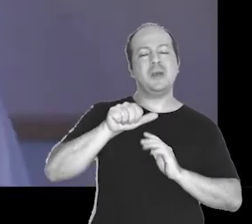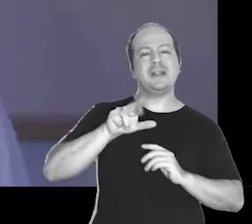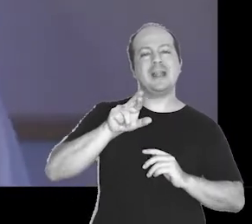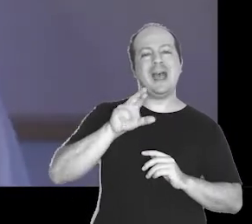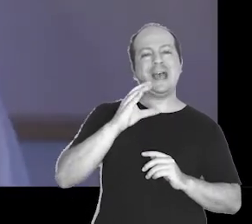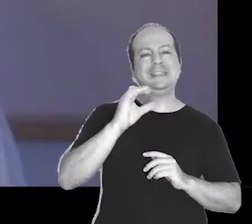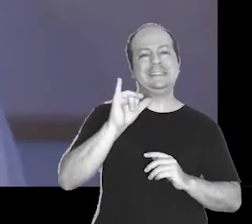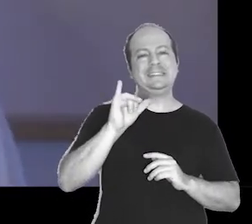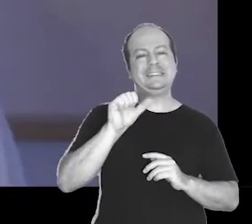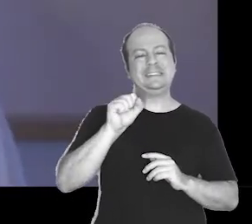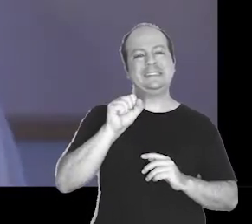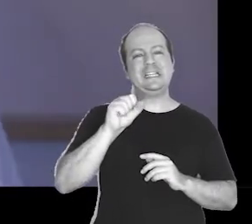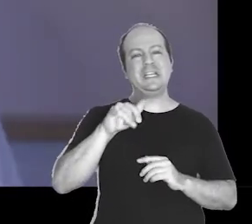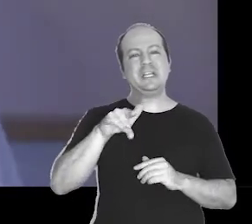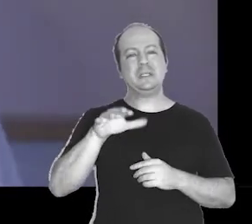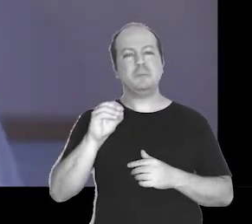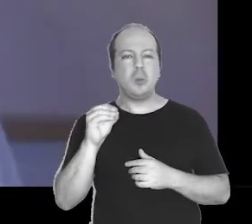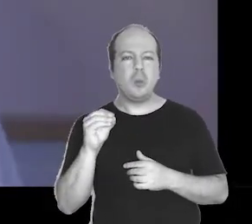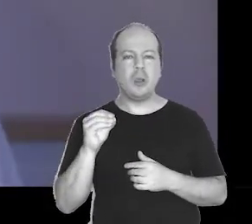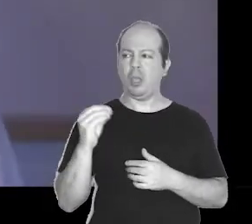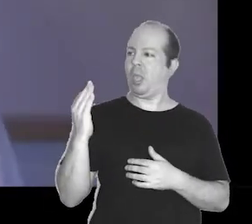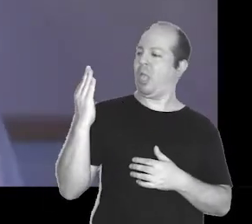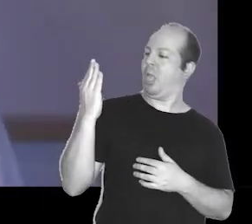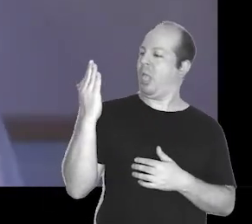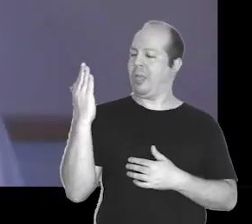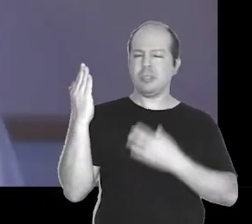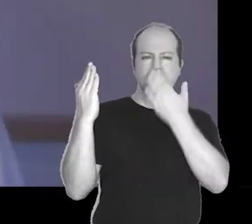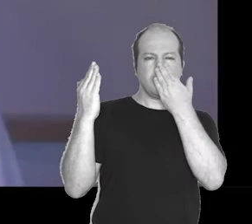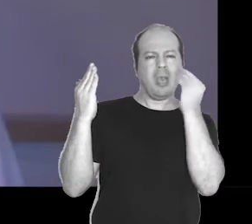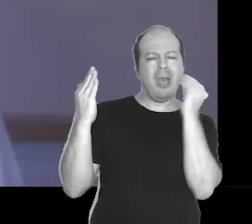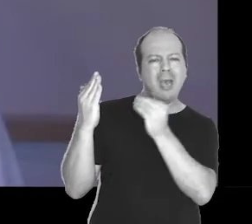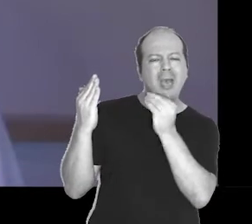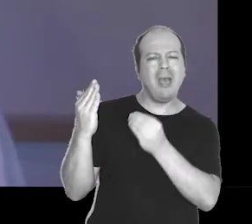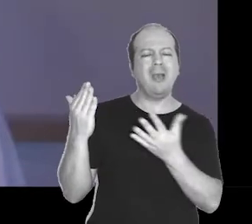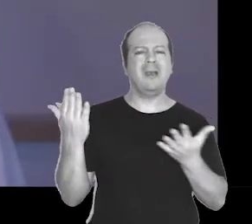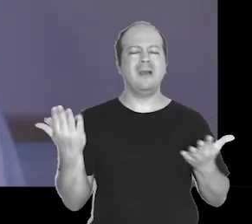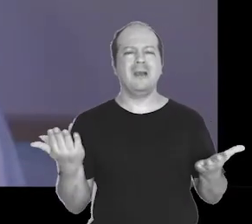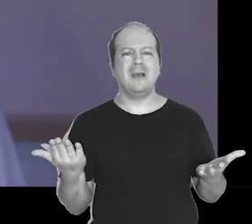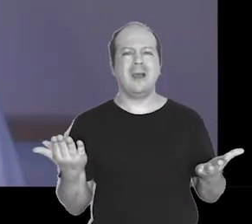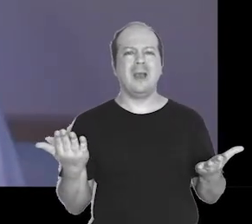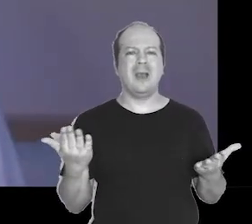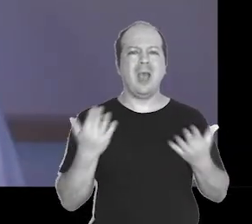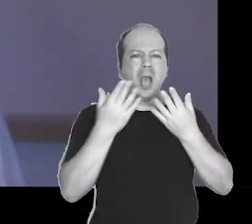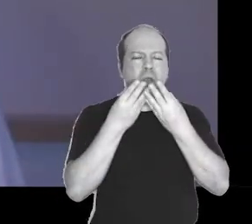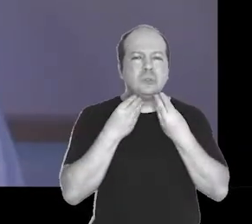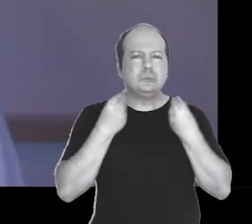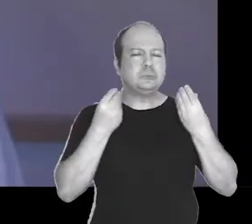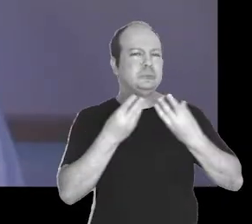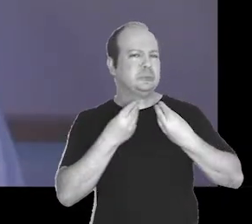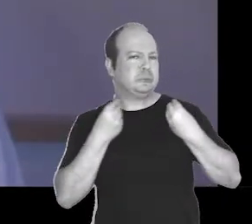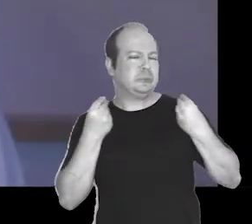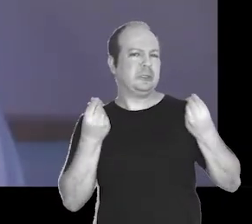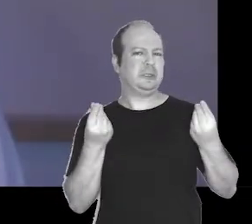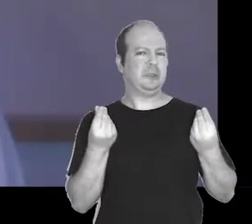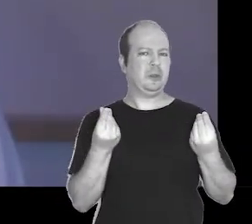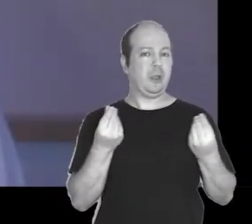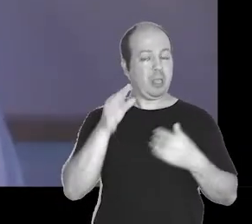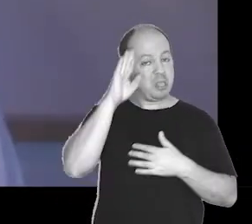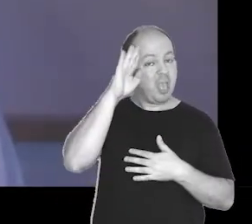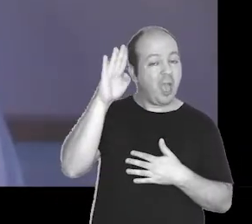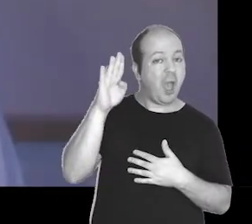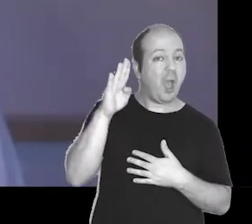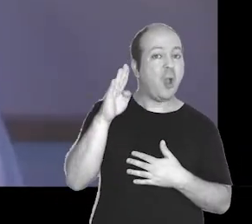se expressando em você. Eis a sua homossexualidade ideal.